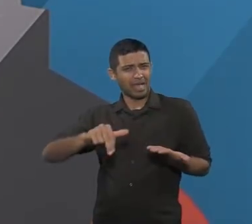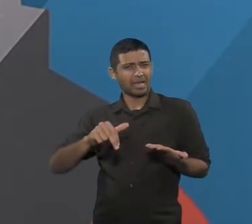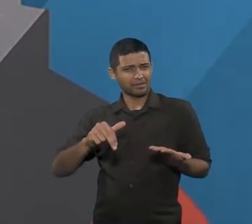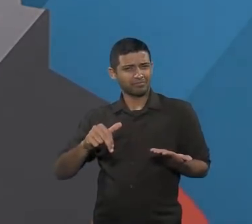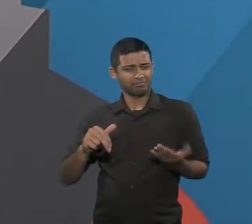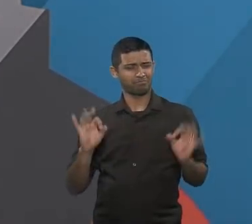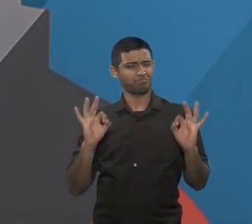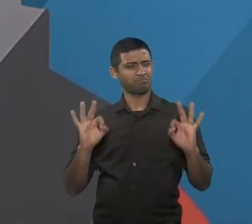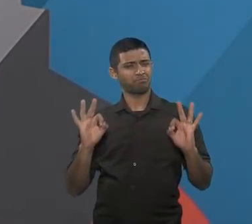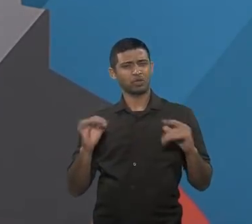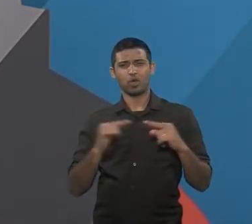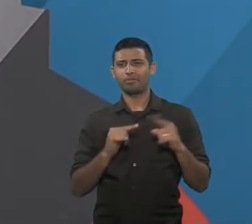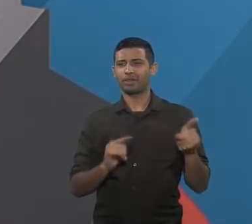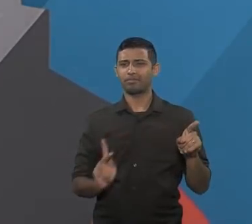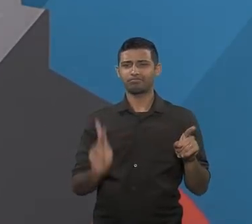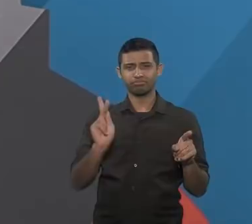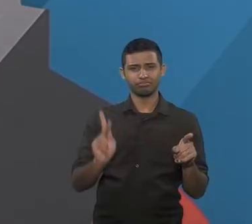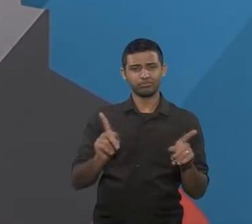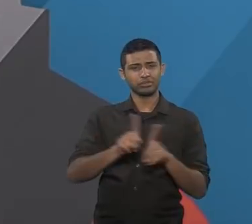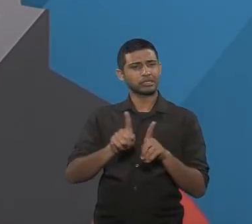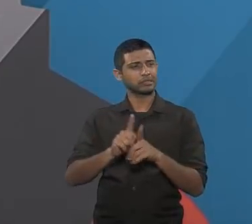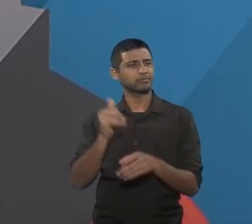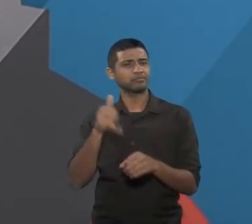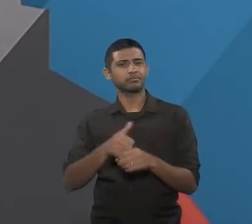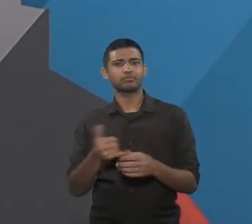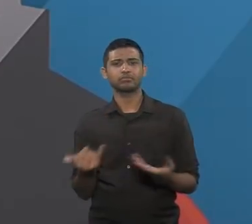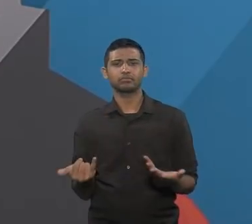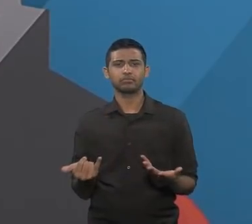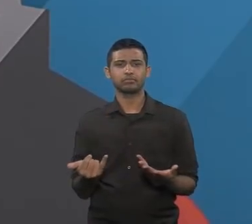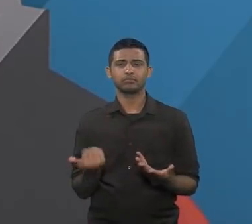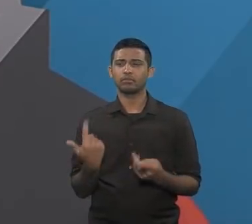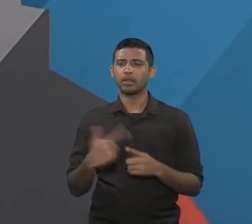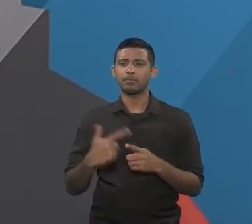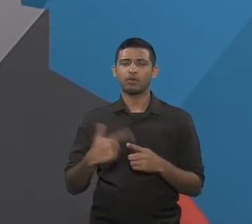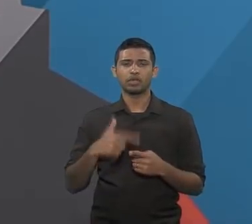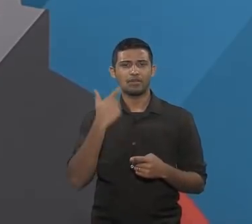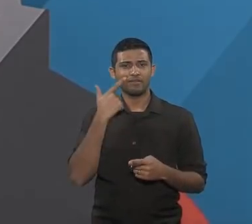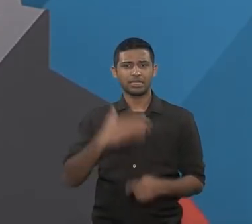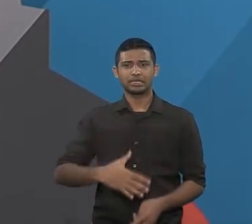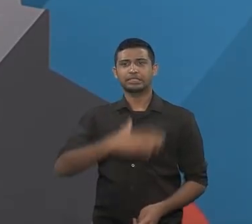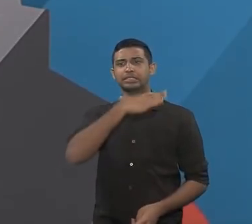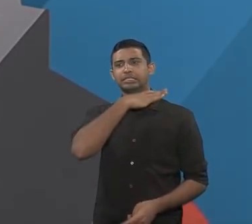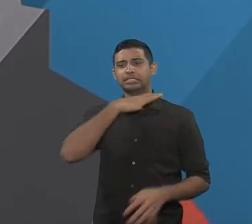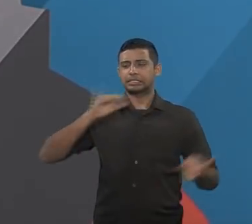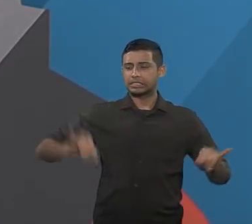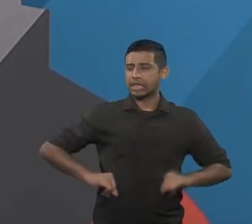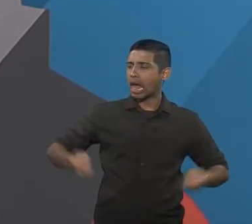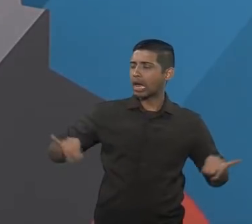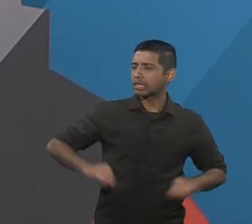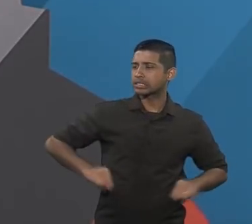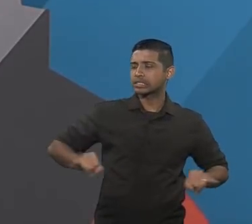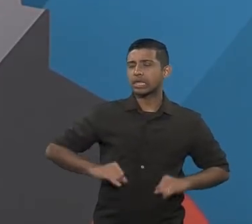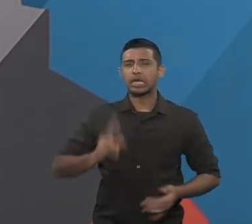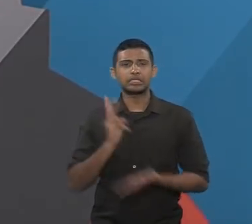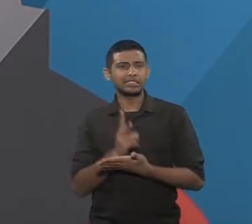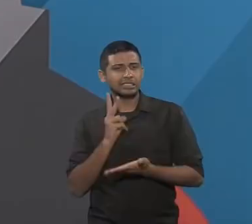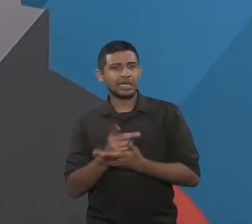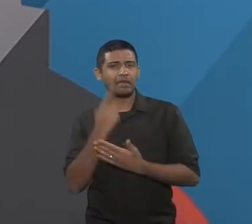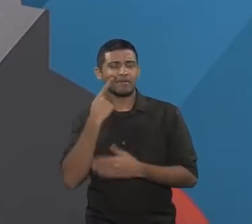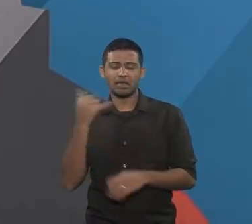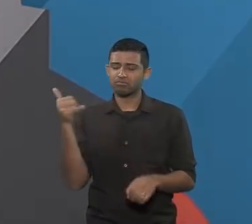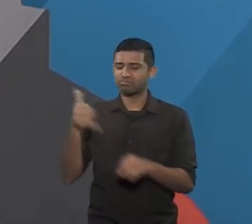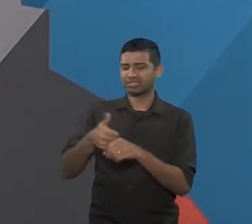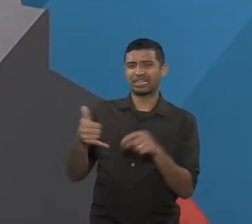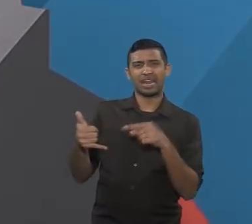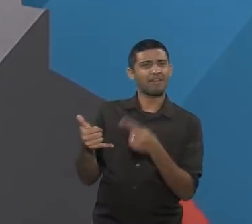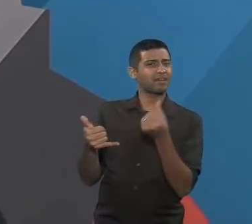que é o petróleo, gás. E por que a gente passa essa crise toda? E por que o nosso combustível é tão caro? E